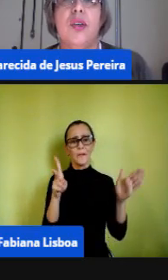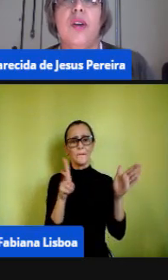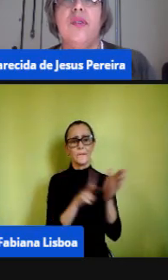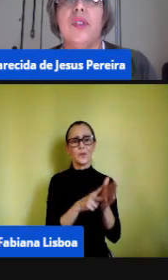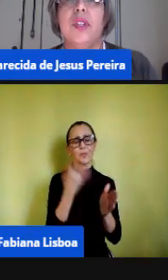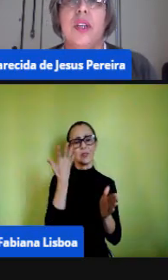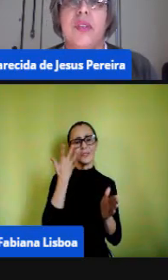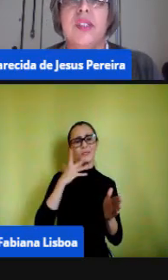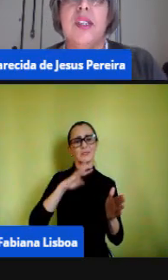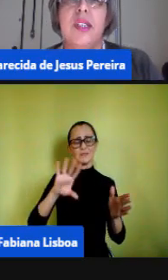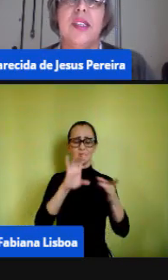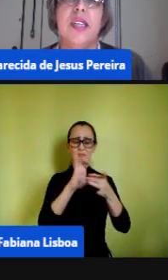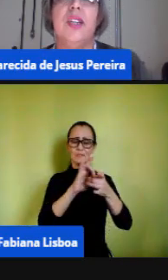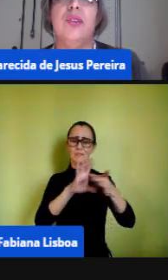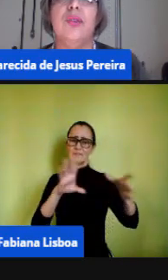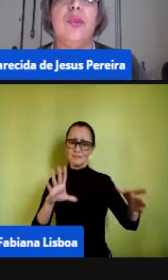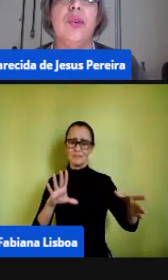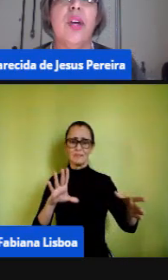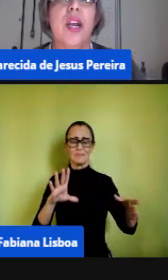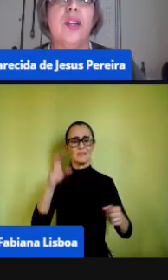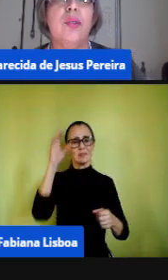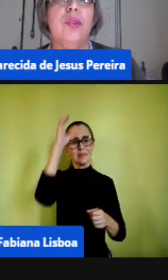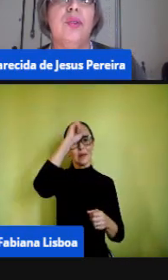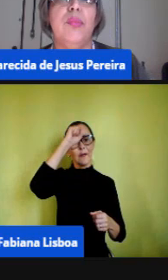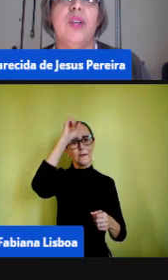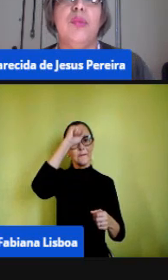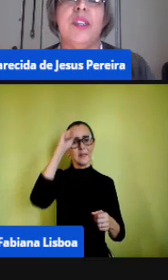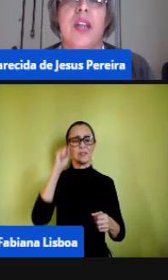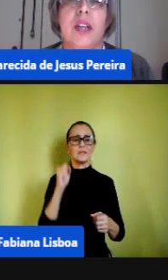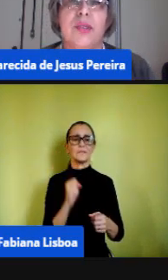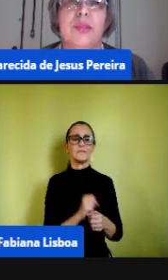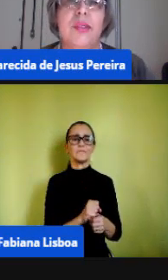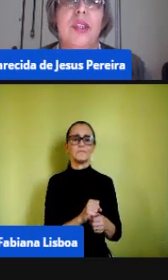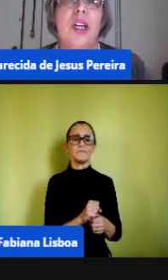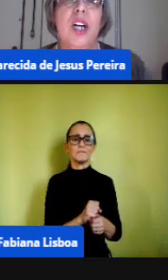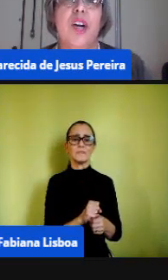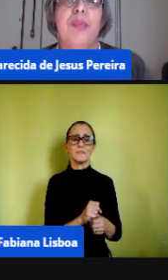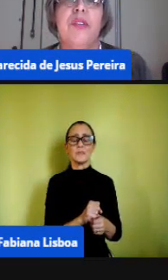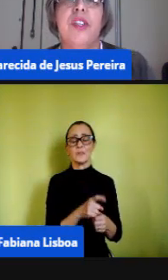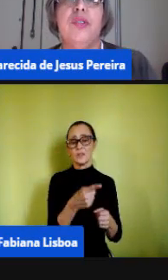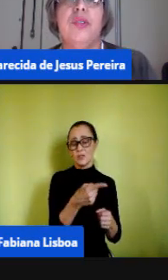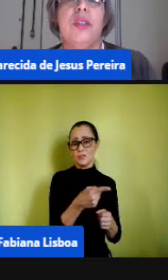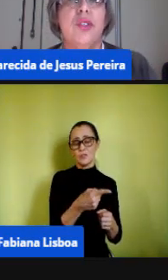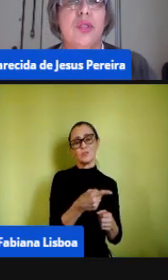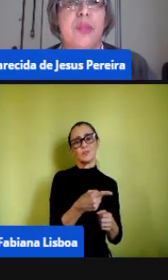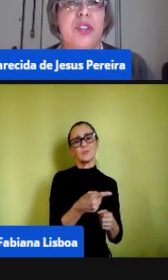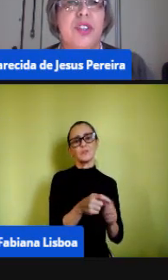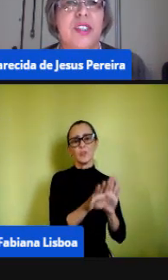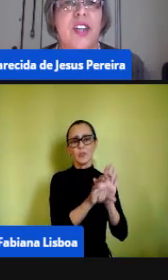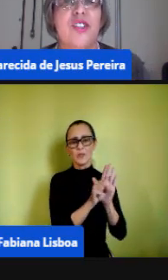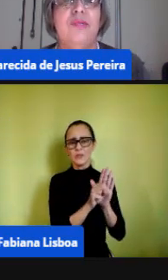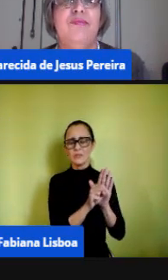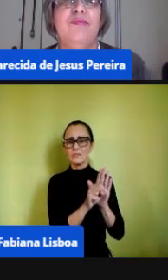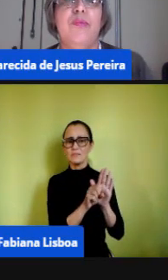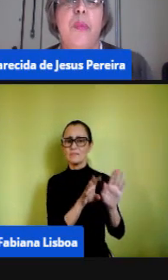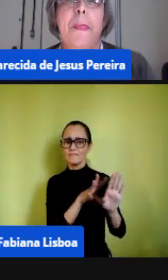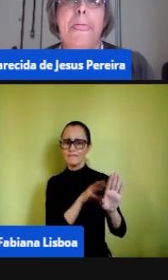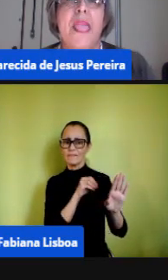alcança novos níveis, saindo do concreto para o abstrato, aperfeiçoando a sua